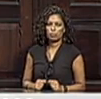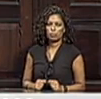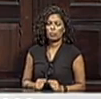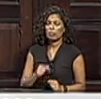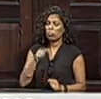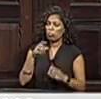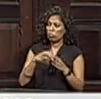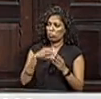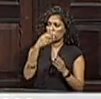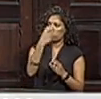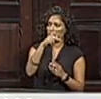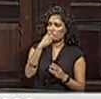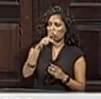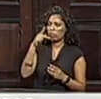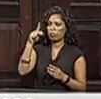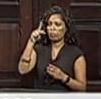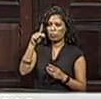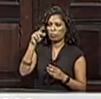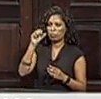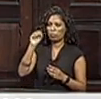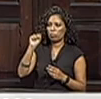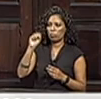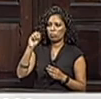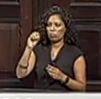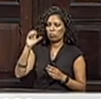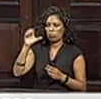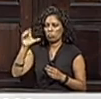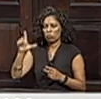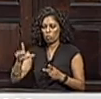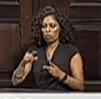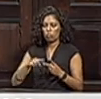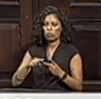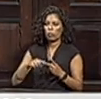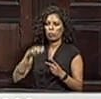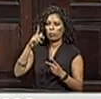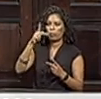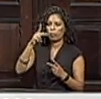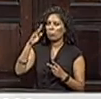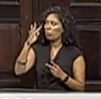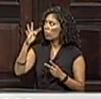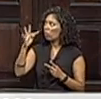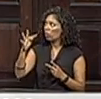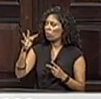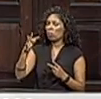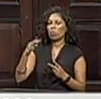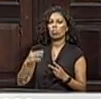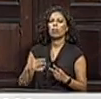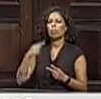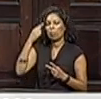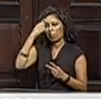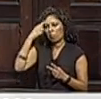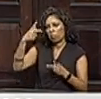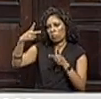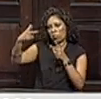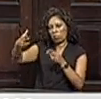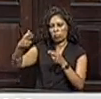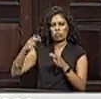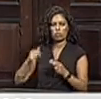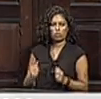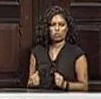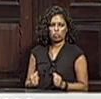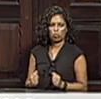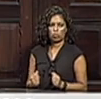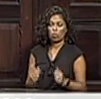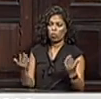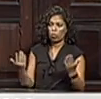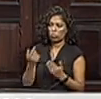PSOL, a qual o Partido dos Trabalhadores se associa, tem essa finalidade. E eu repito aqui, estava aqui